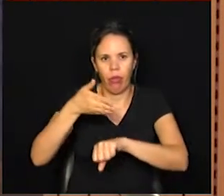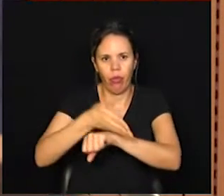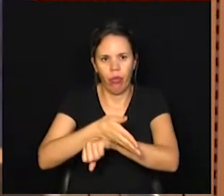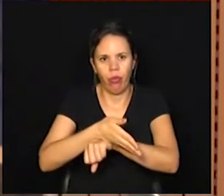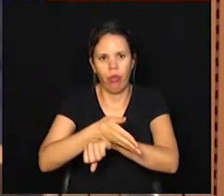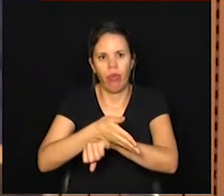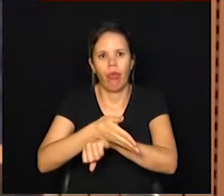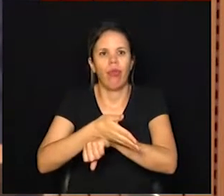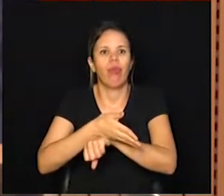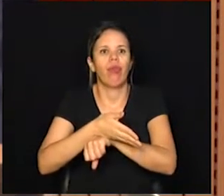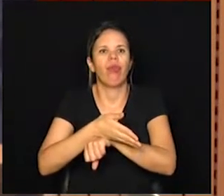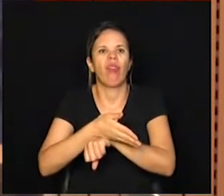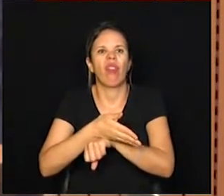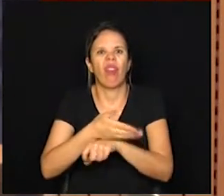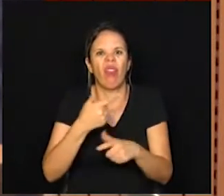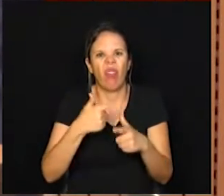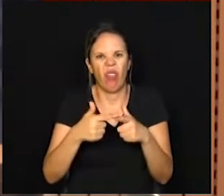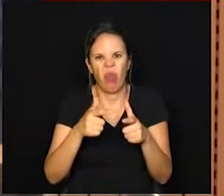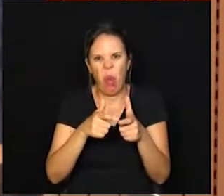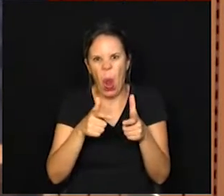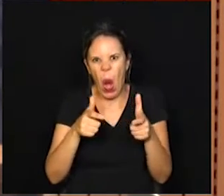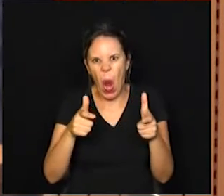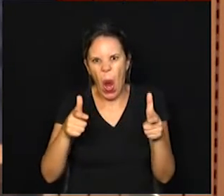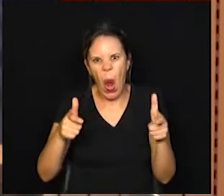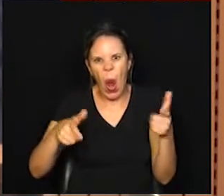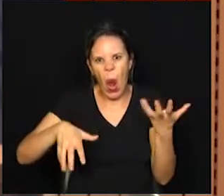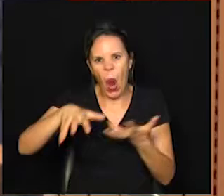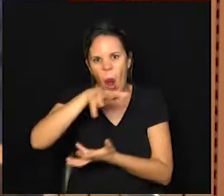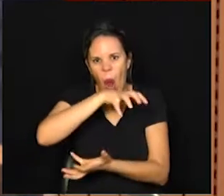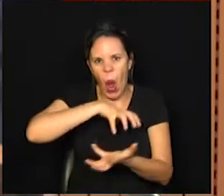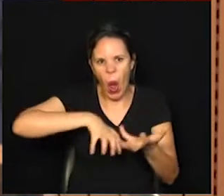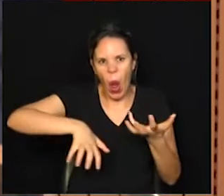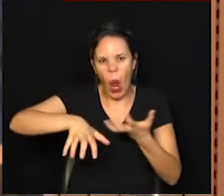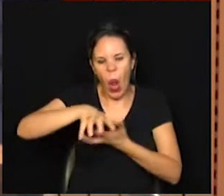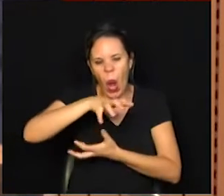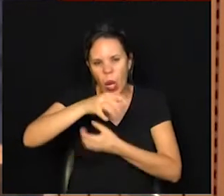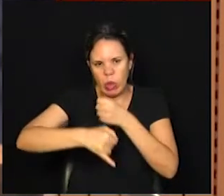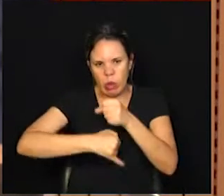ao inferno na Divina Comédia.